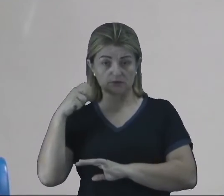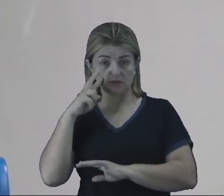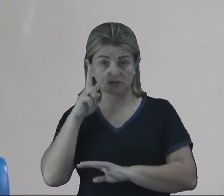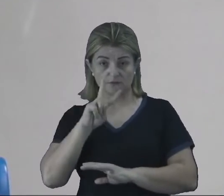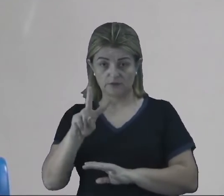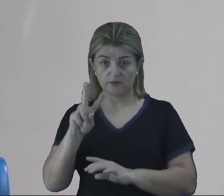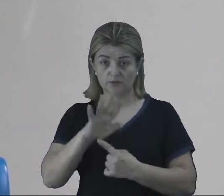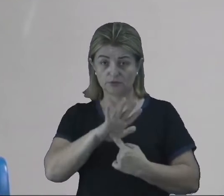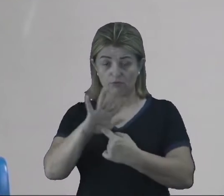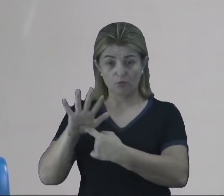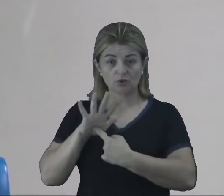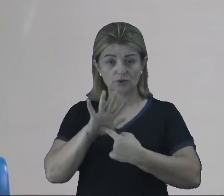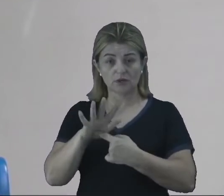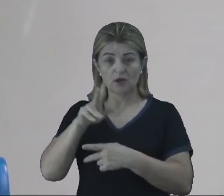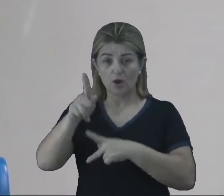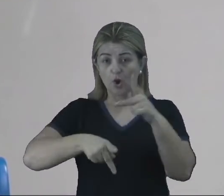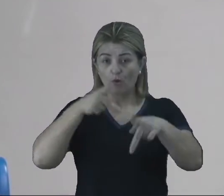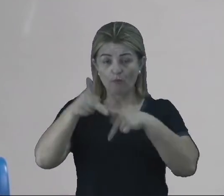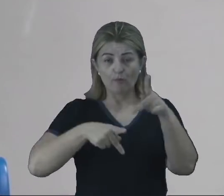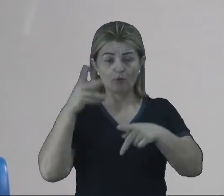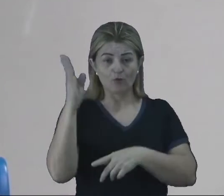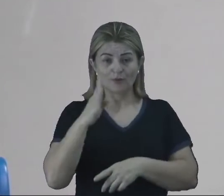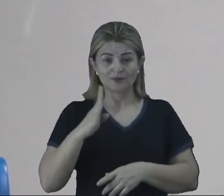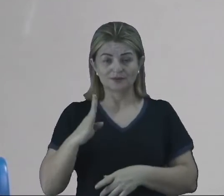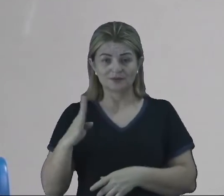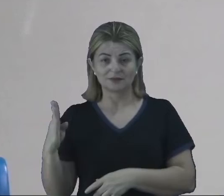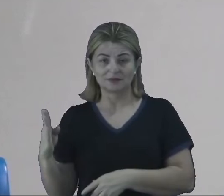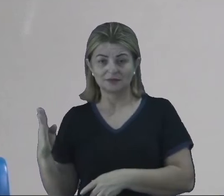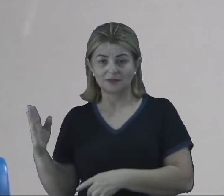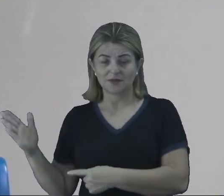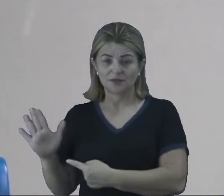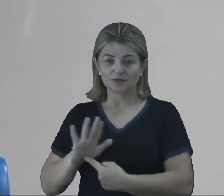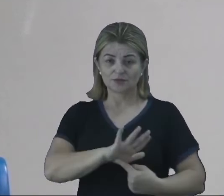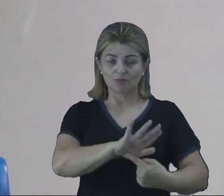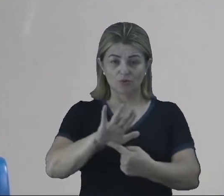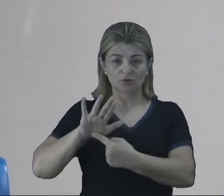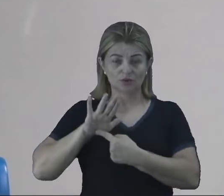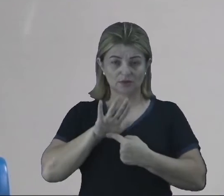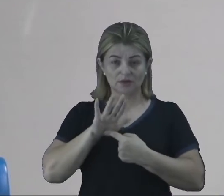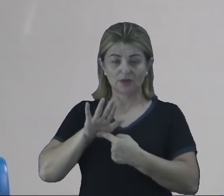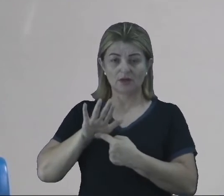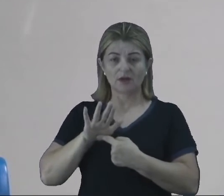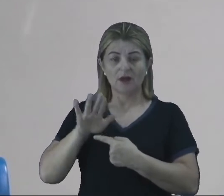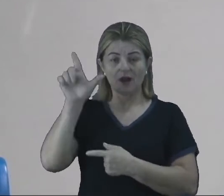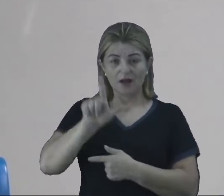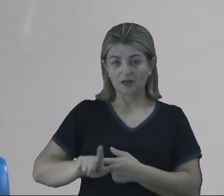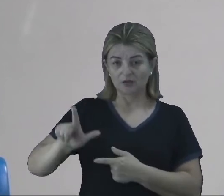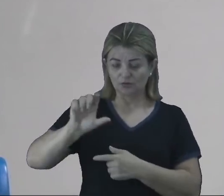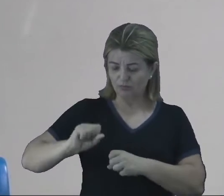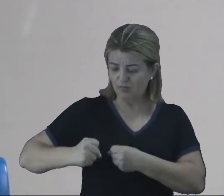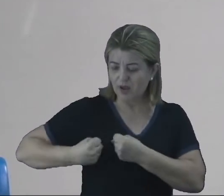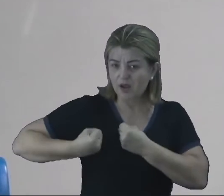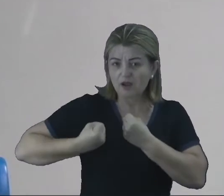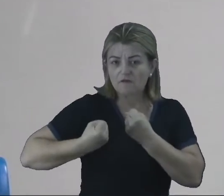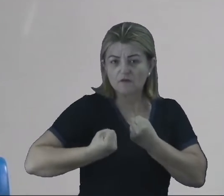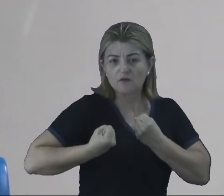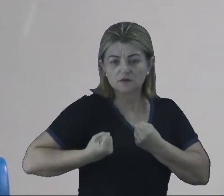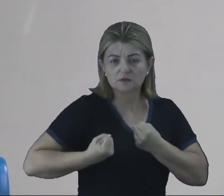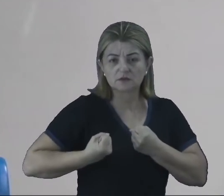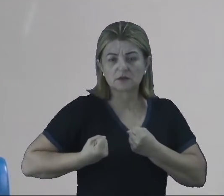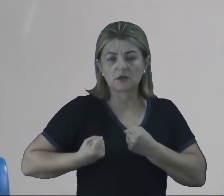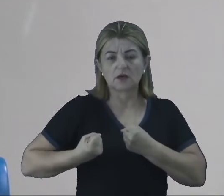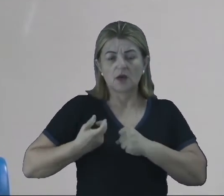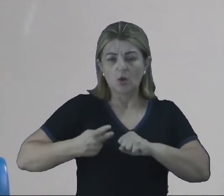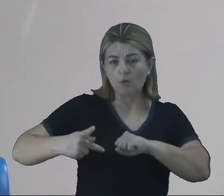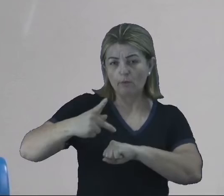Por que começar o estudo pelas questões? É muito importante para quem está estudando conhecer as palavras que aparecem e como as